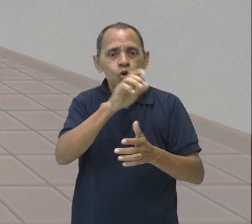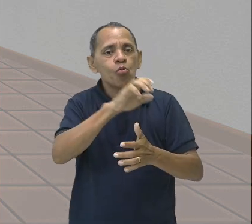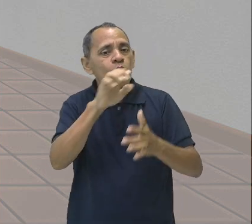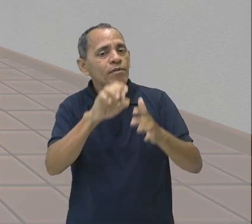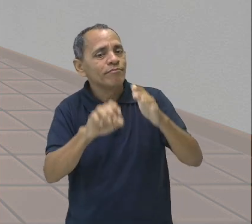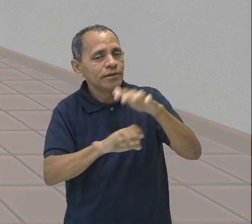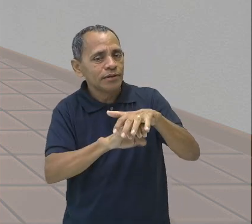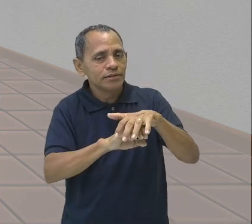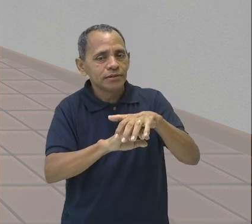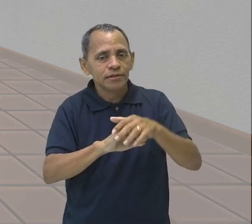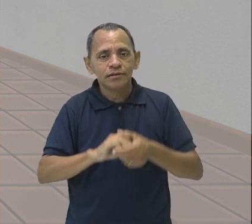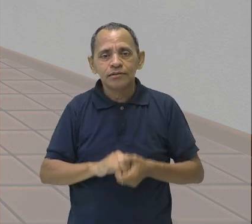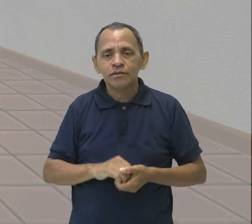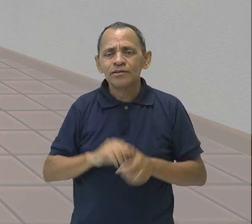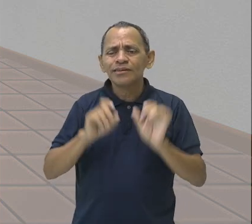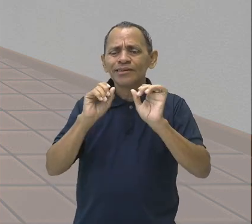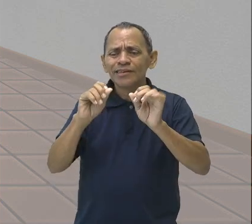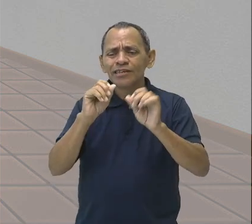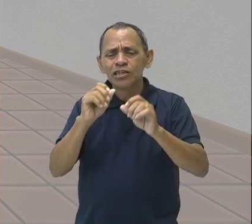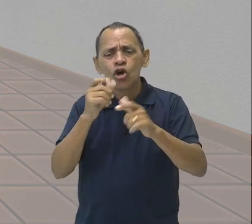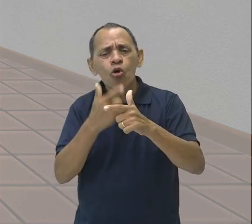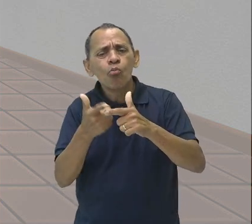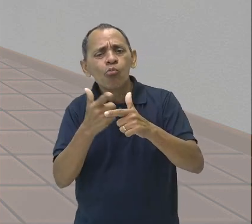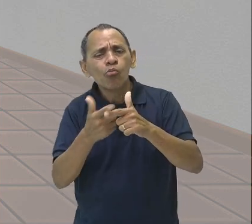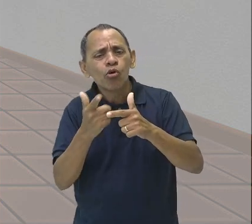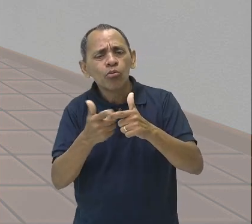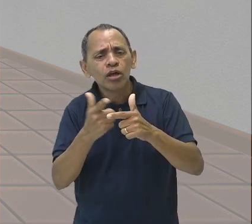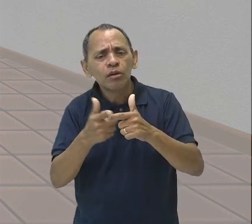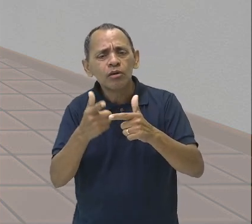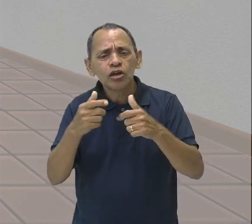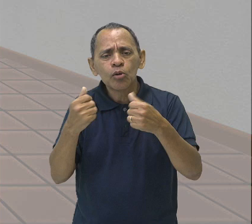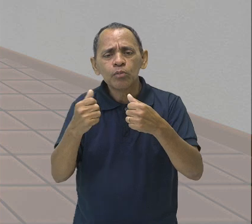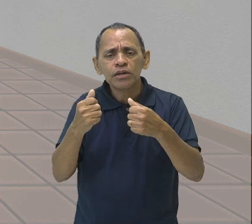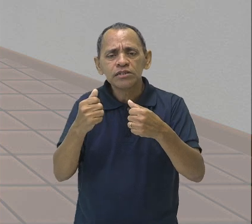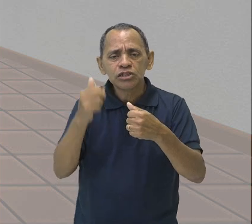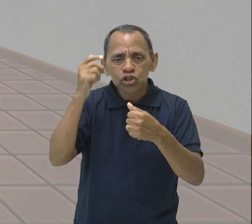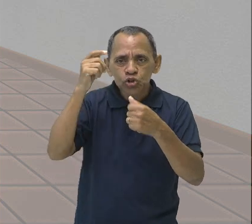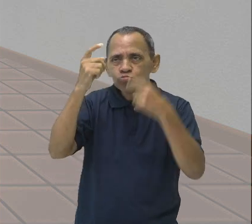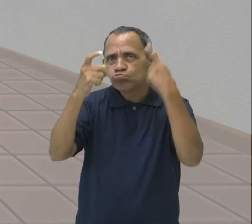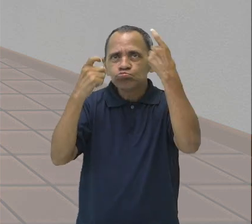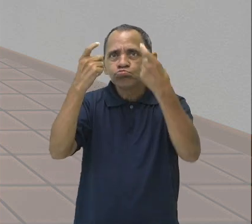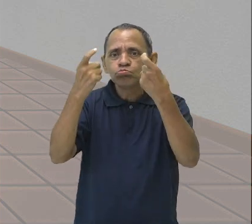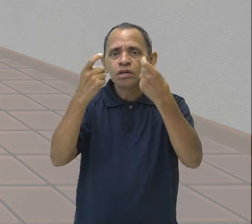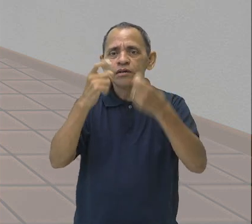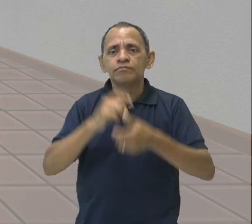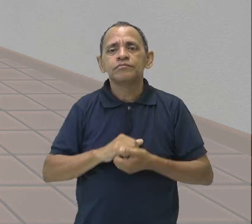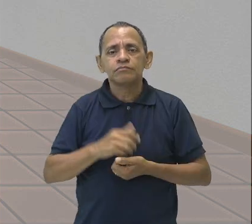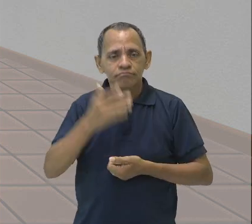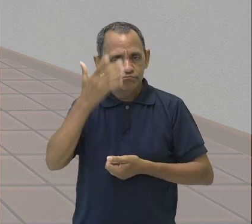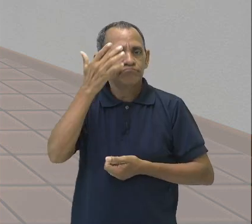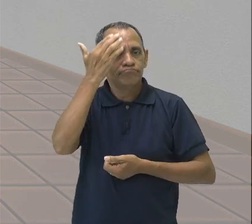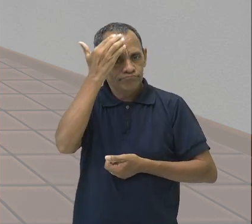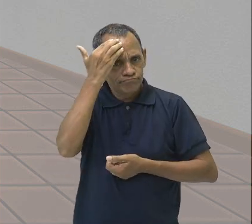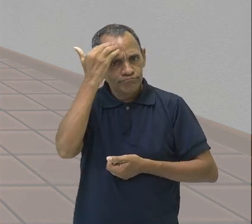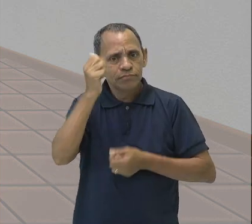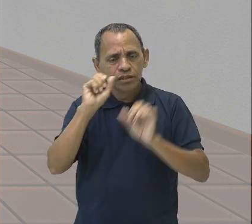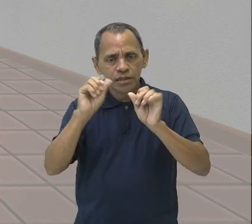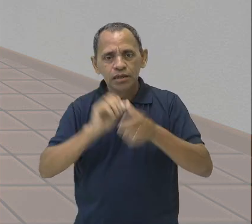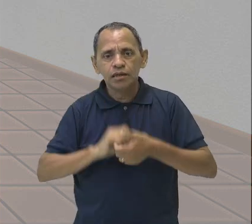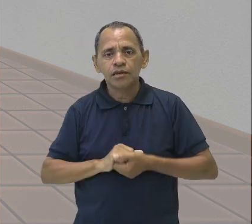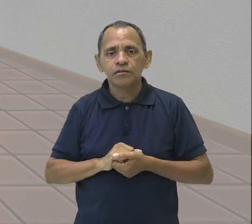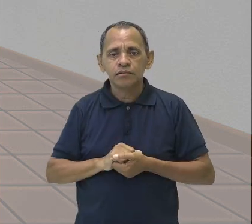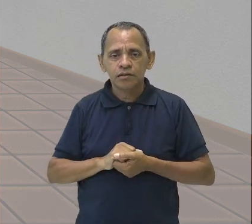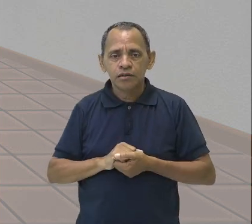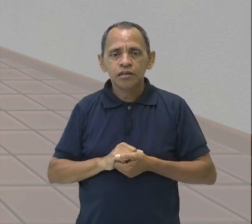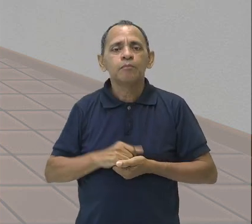precisaria me preocupar, principalmente com relação a dinheiro? Porque eu sei que não é do nada que se abre um negócio, né? Tem que ter uma preocupação com isso,